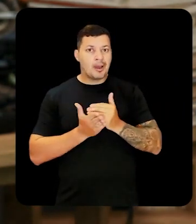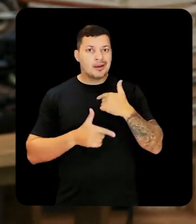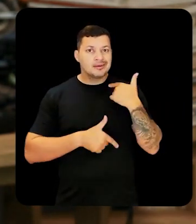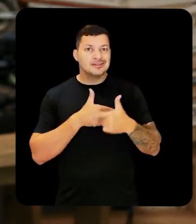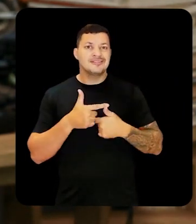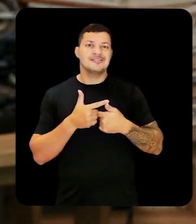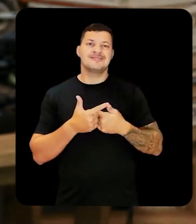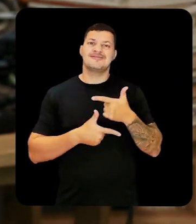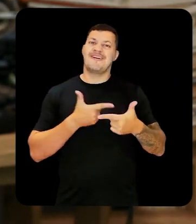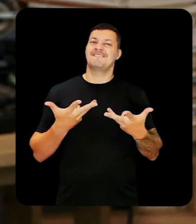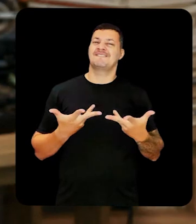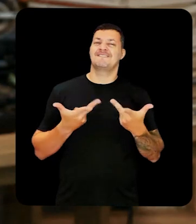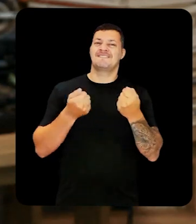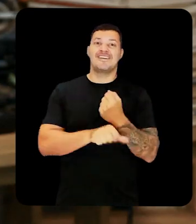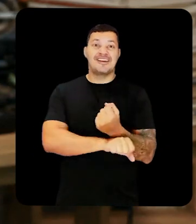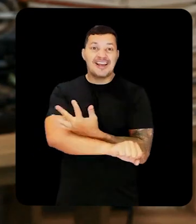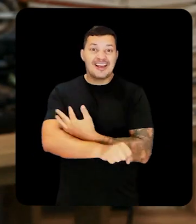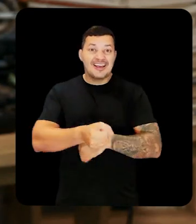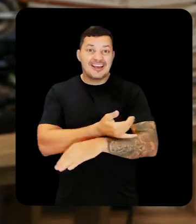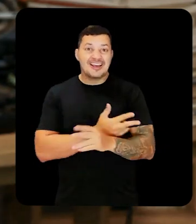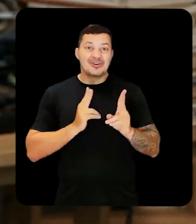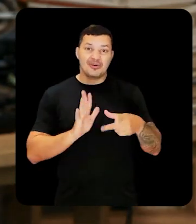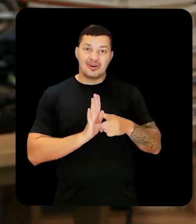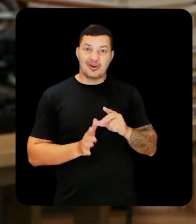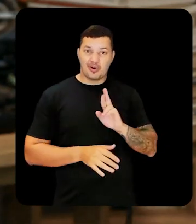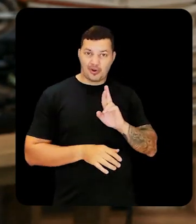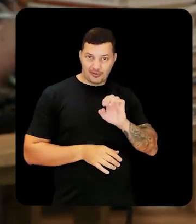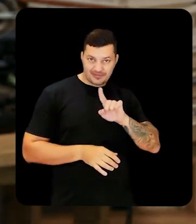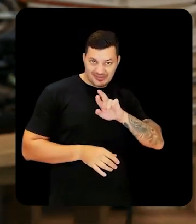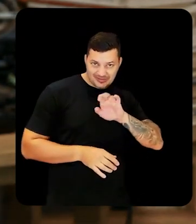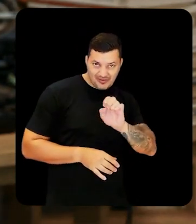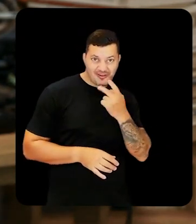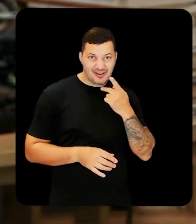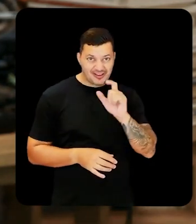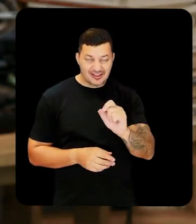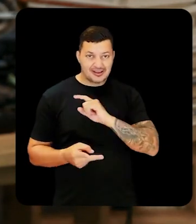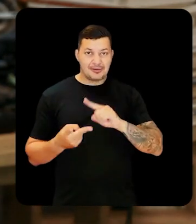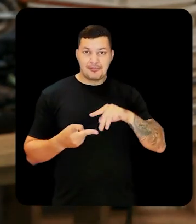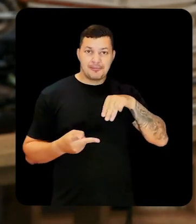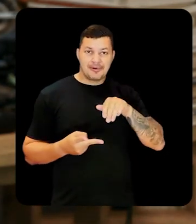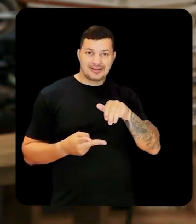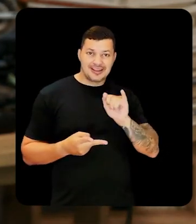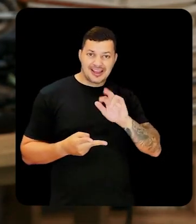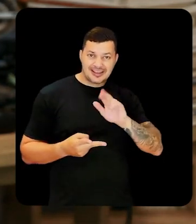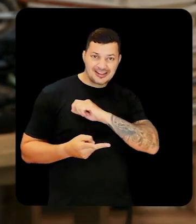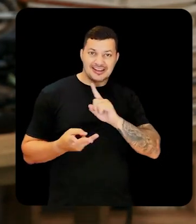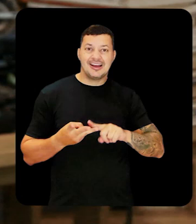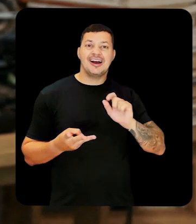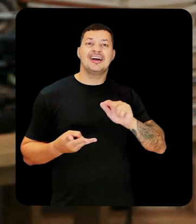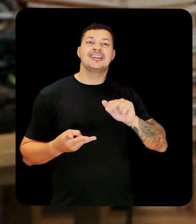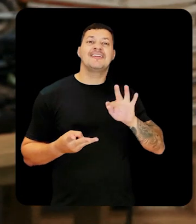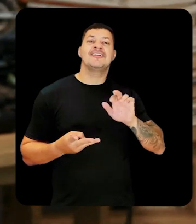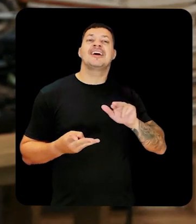trabalho absolutamente vivo, como o Rodrigo Sen, Adriana Amarante, Nayara, Ana Fernanda. Ou se você